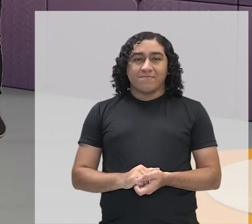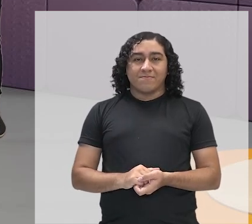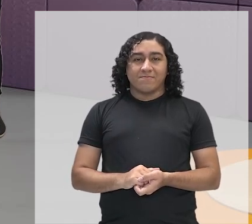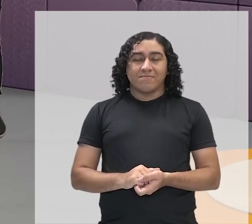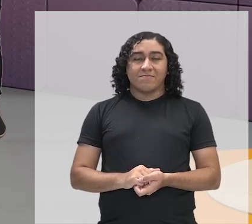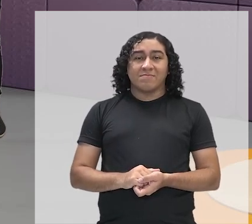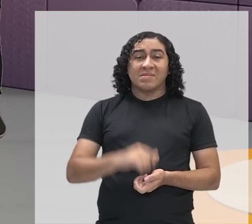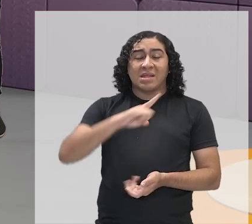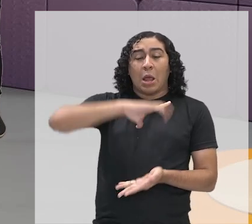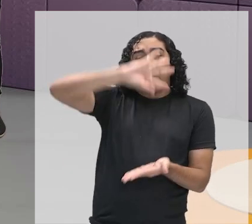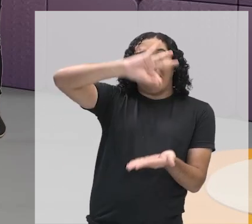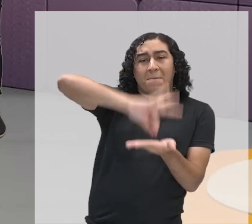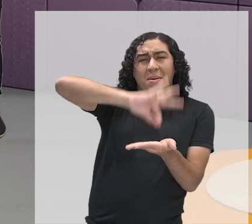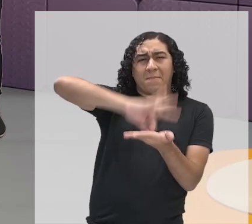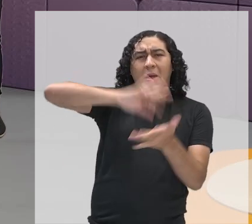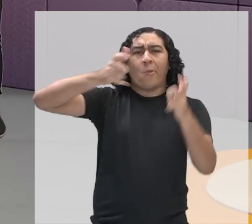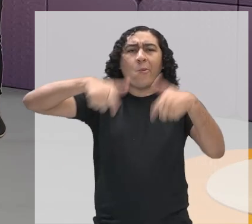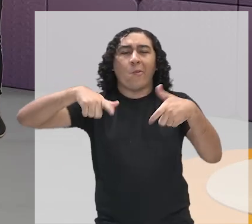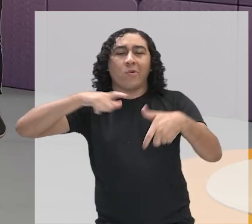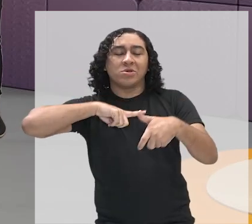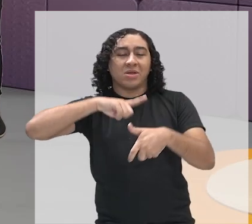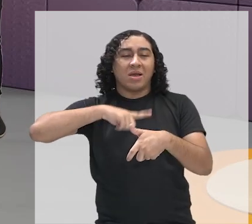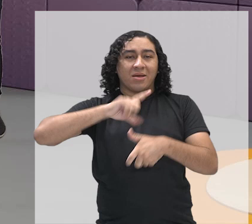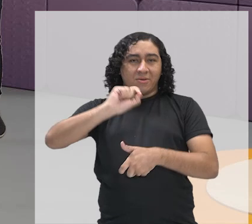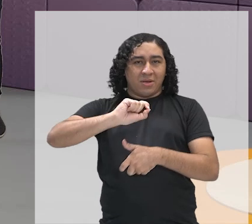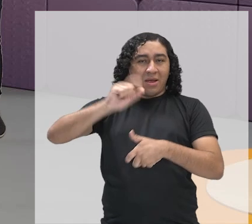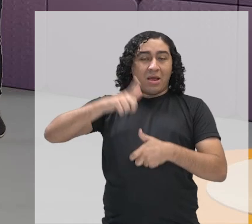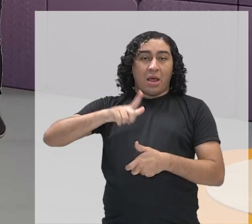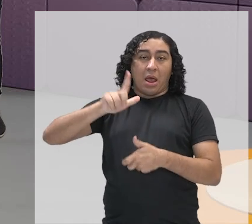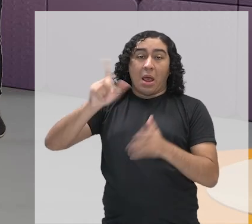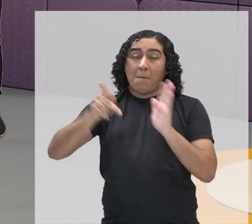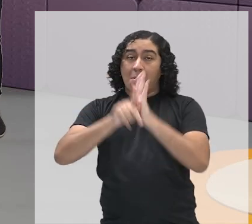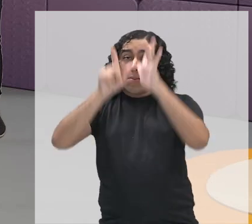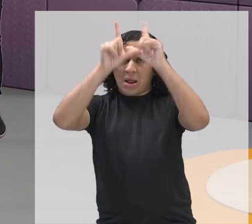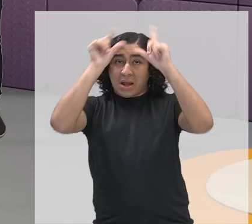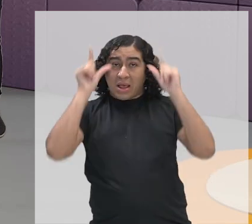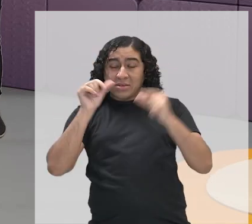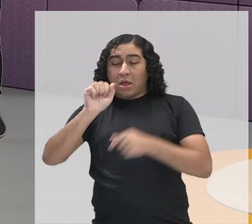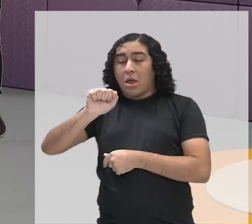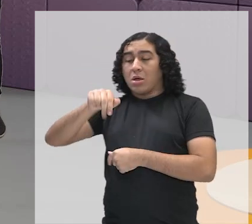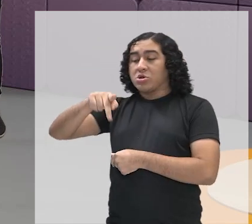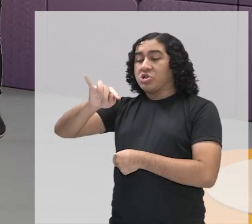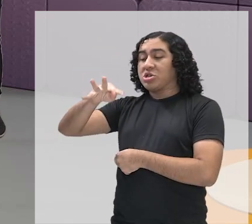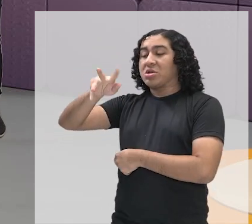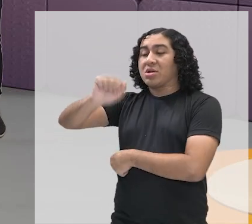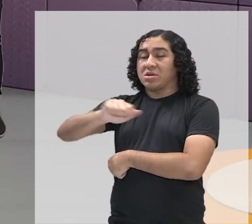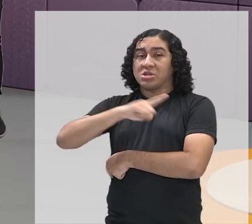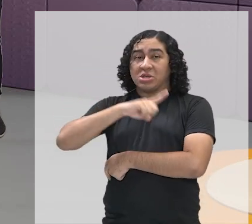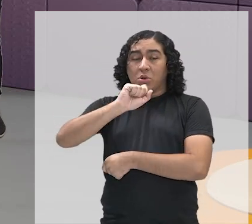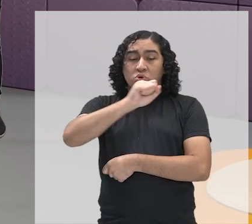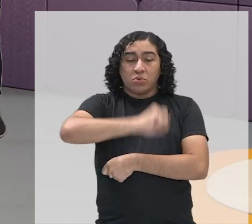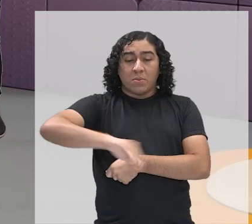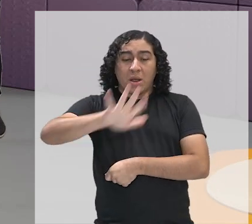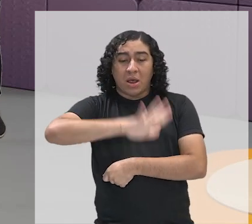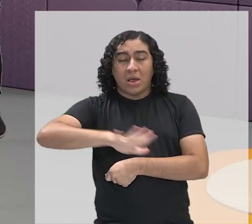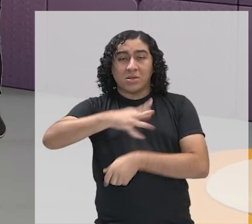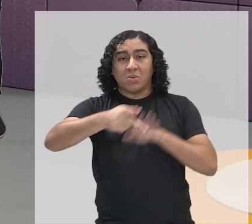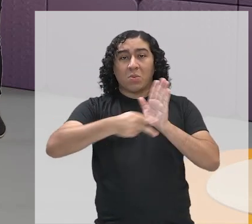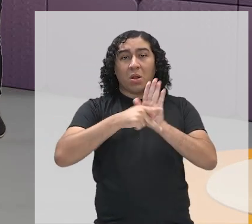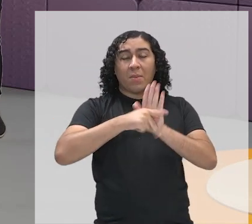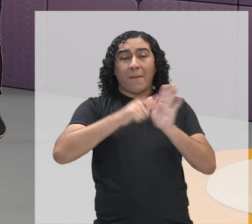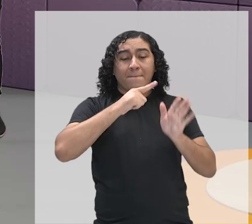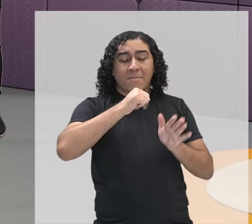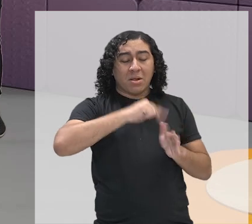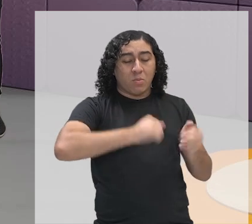localizado essa Grécia Antiga, ok? A Grécia Antiga abrangia, então, as terras da Península Balcânica, e